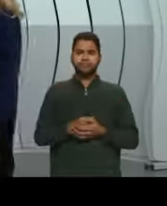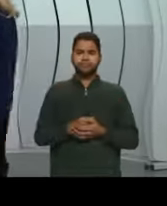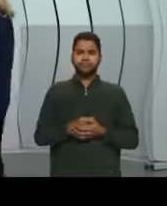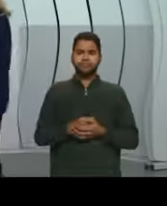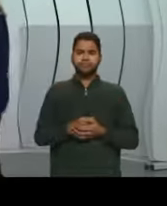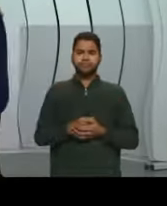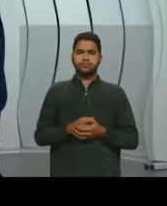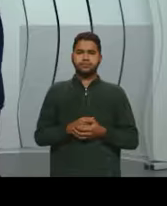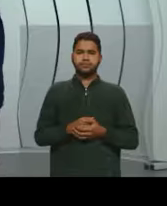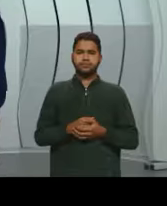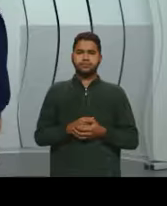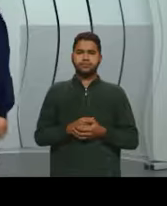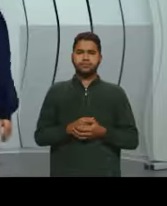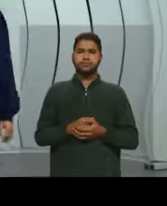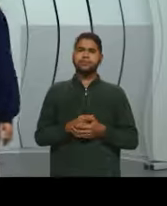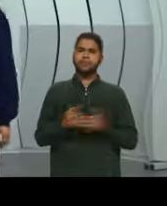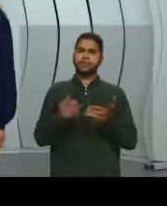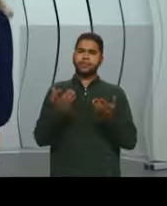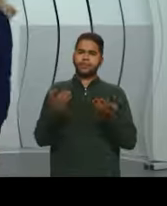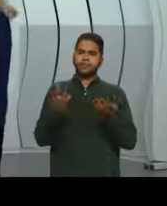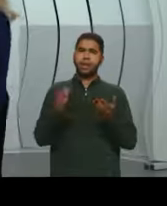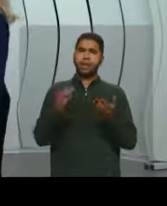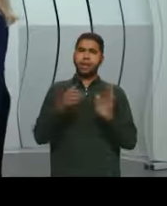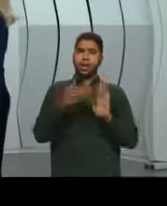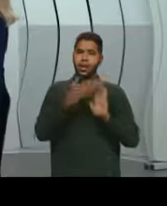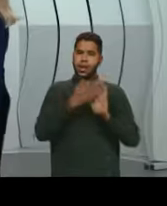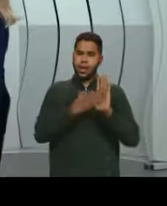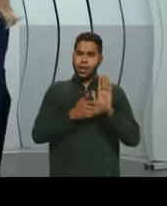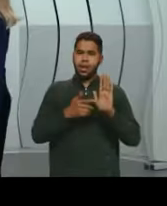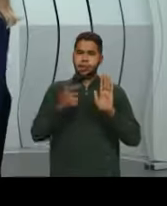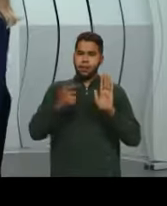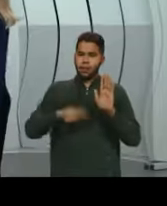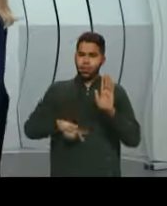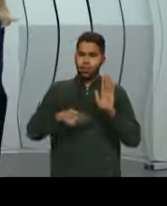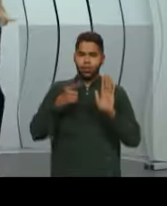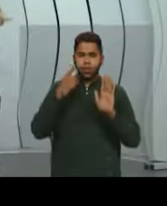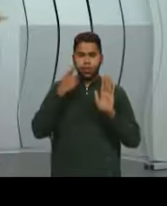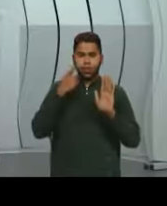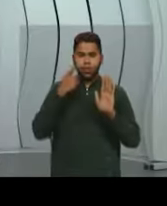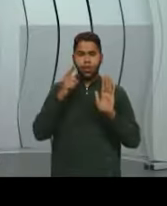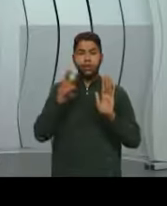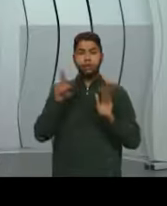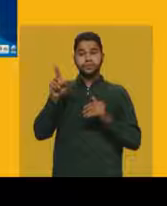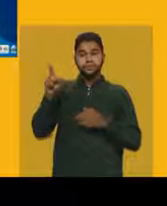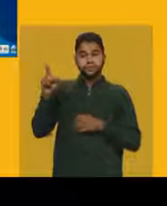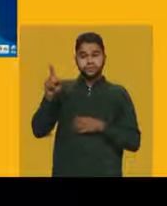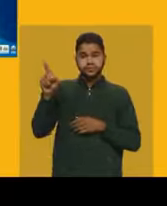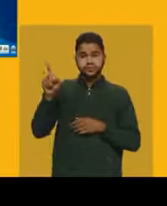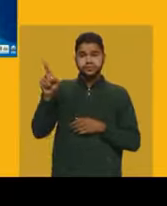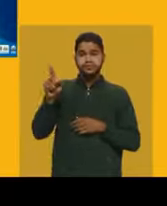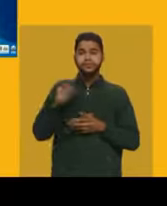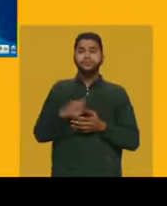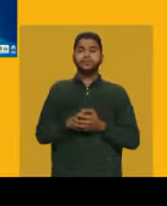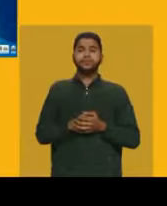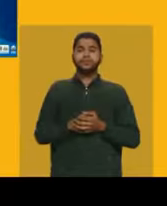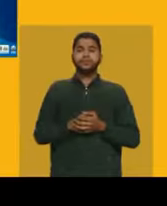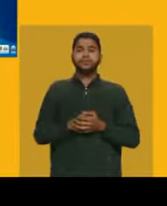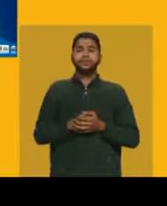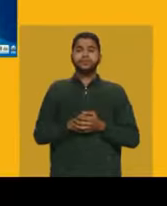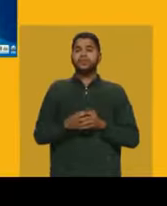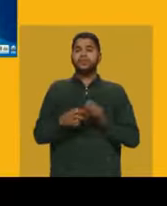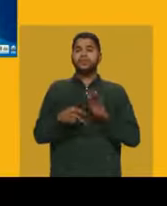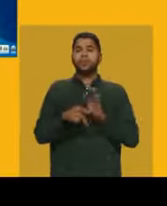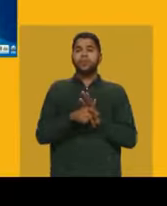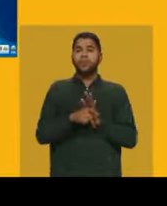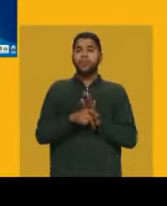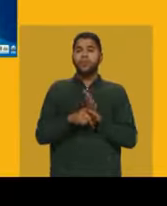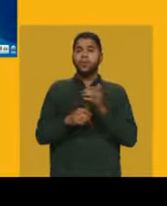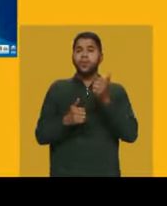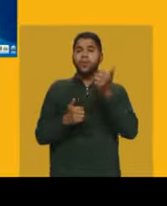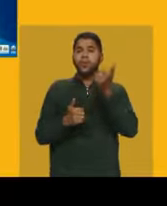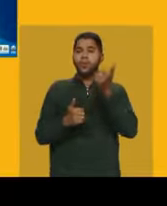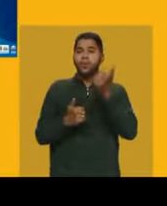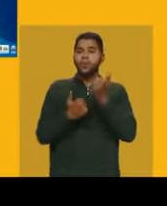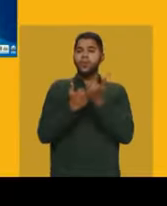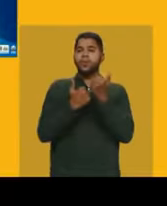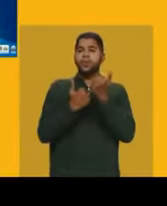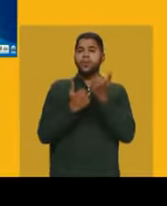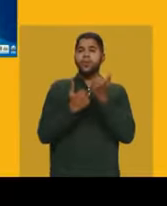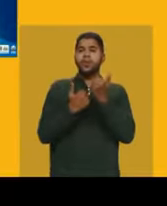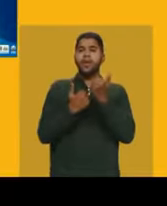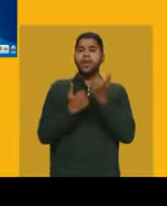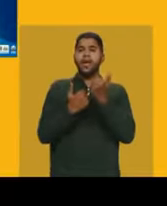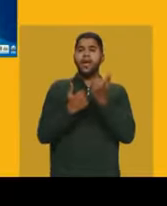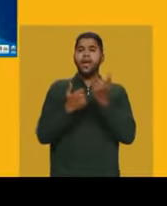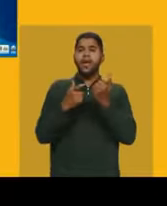Então, coloquei a capa aqui de novo, né? Então, aqui, um dos recursos utilizados na capa de revista é